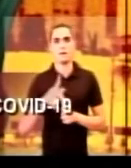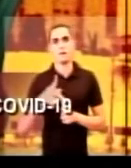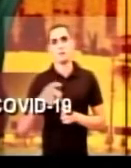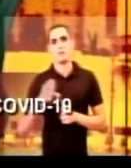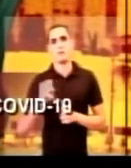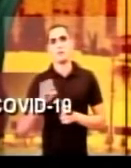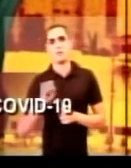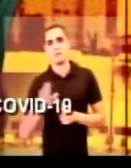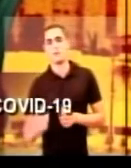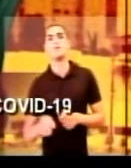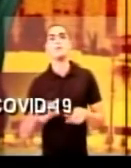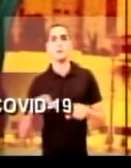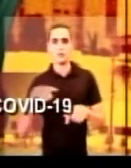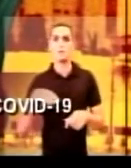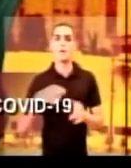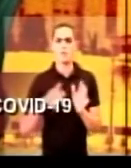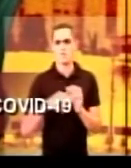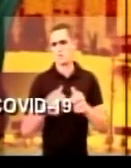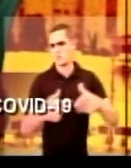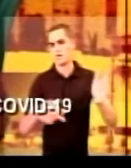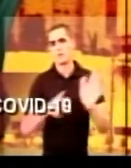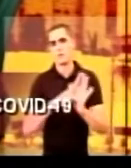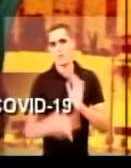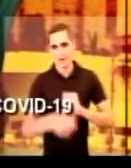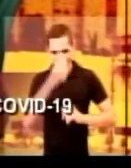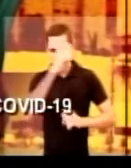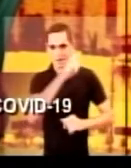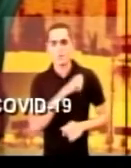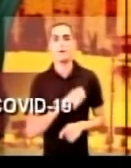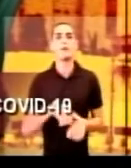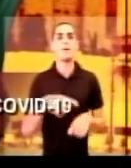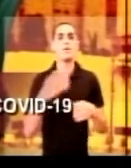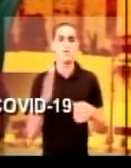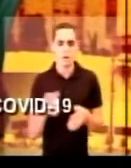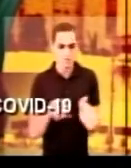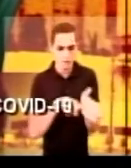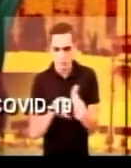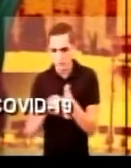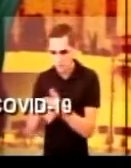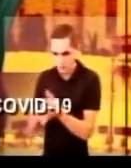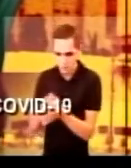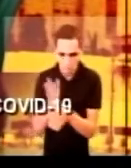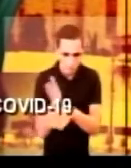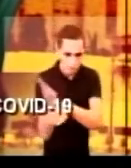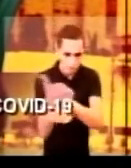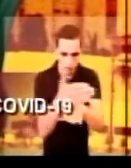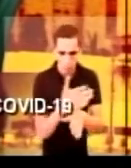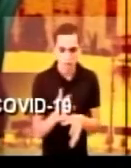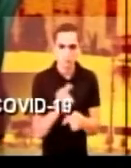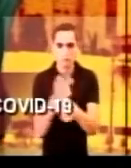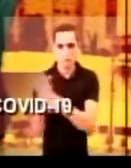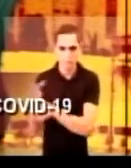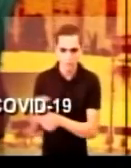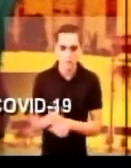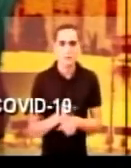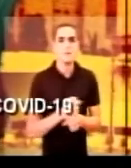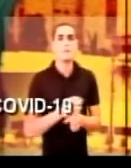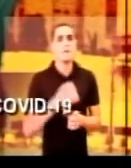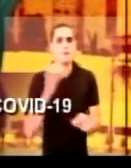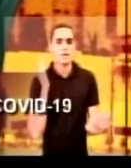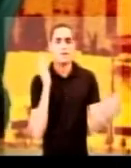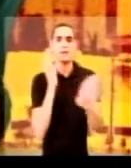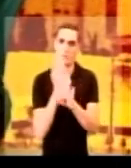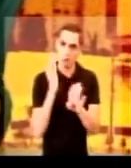uma prioridade e nós já estamos trabalhando no levantamento nominal, tanto de trabalhadores como dos idosos residentes nesses